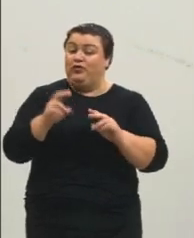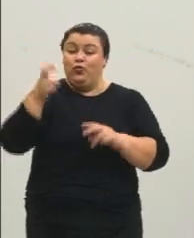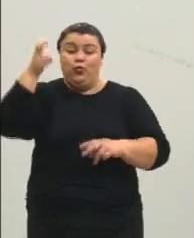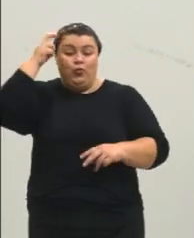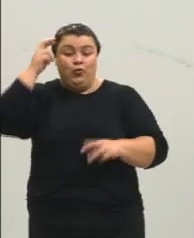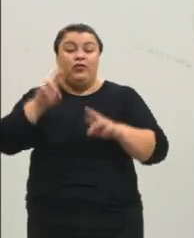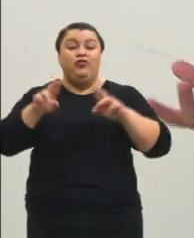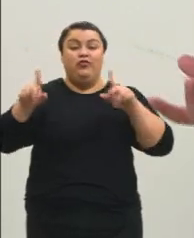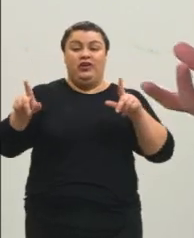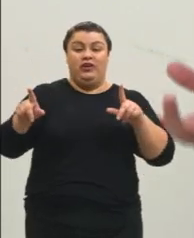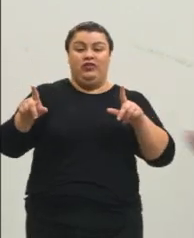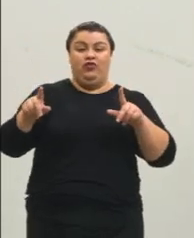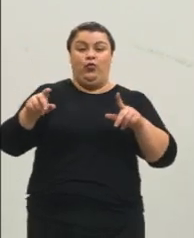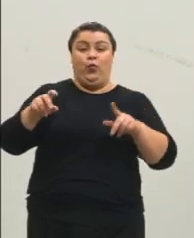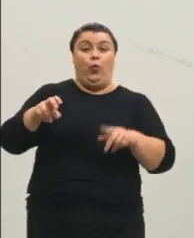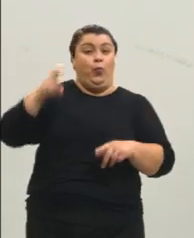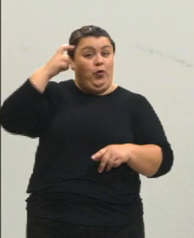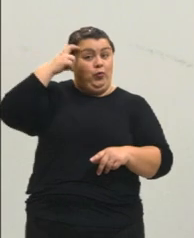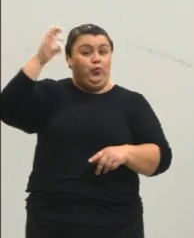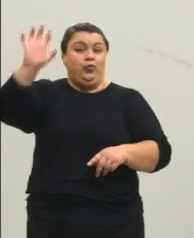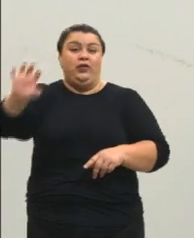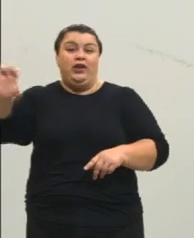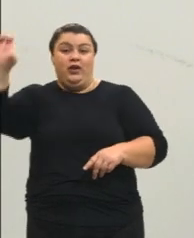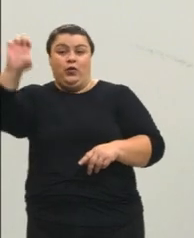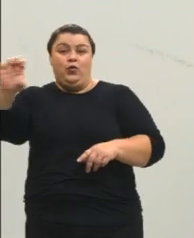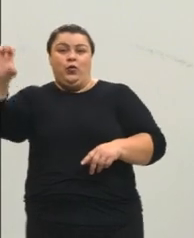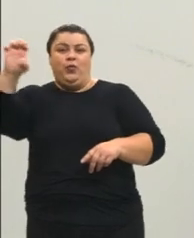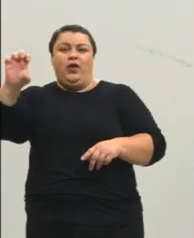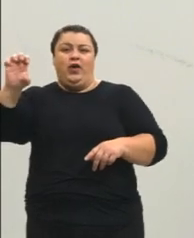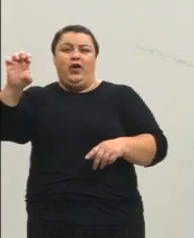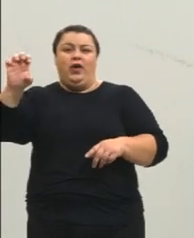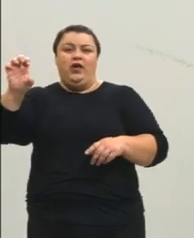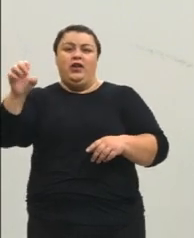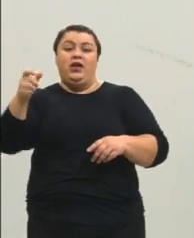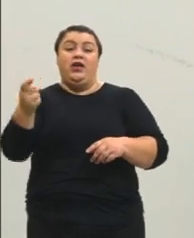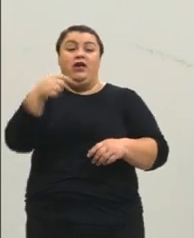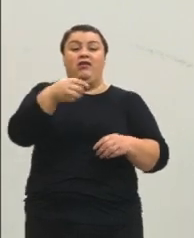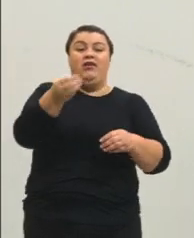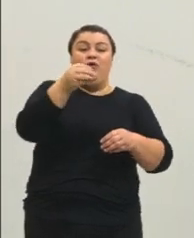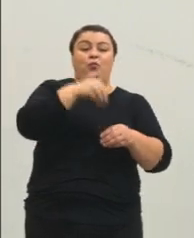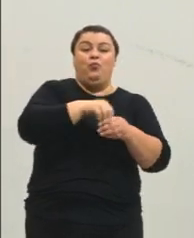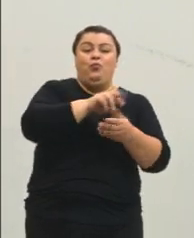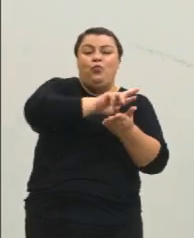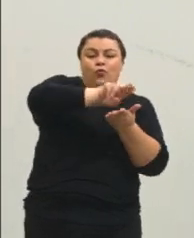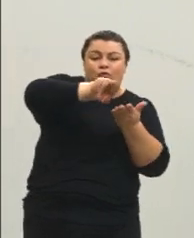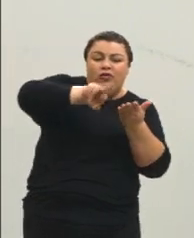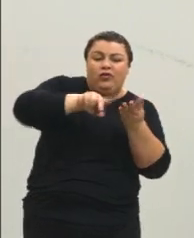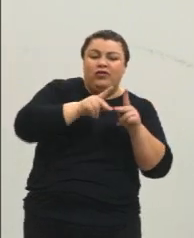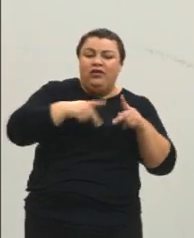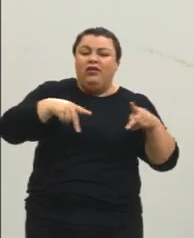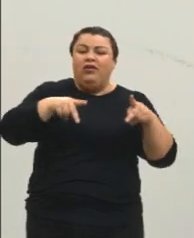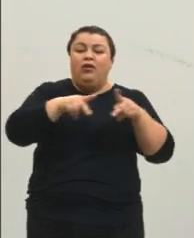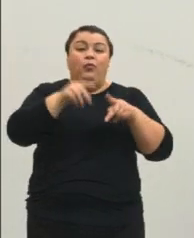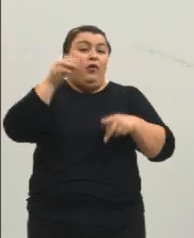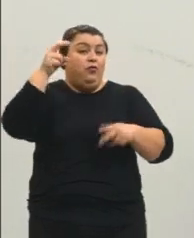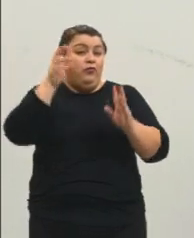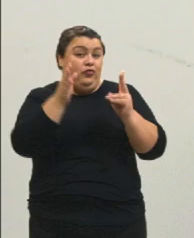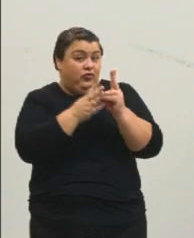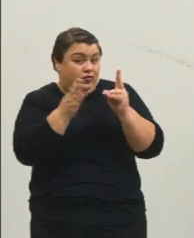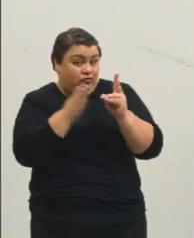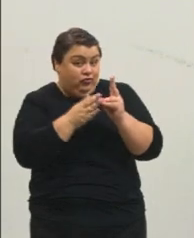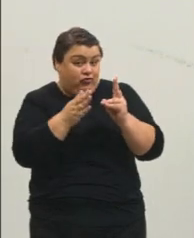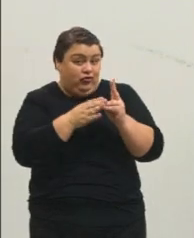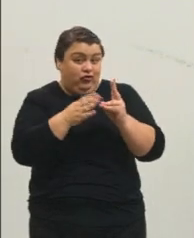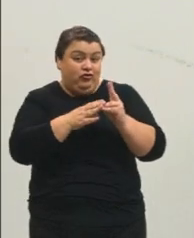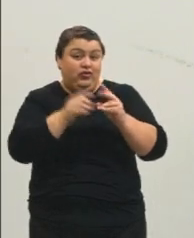uma cultura europeia em diversas culturas indígenas começa movimentos de migração interna desses